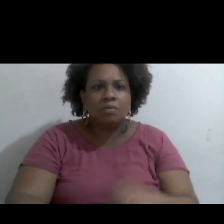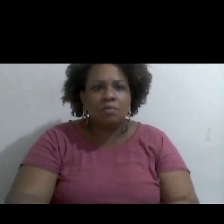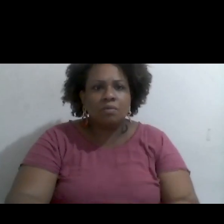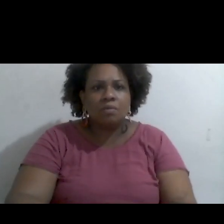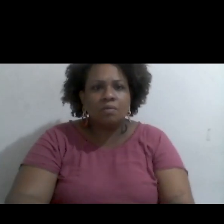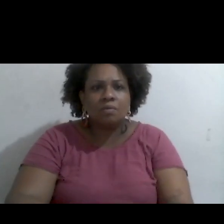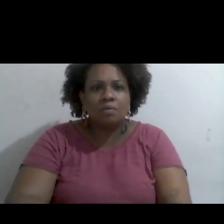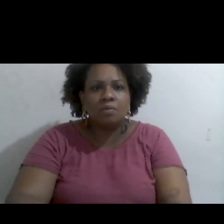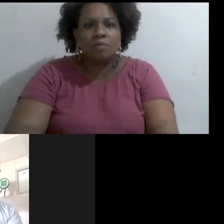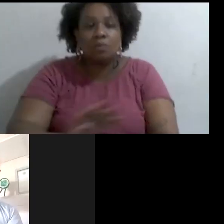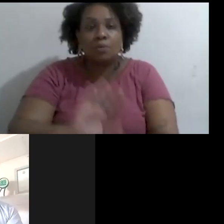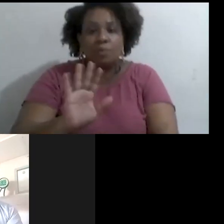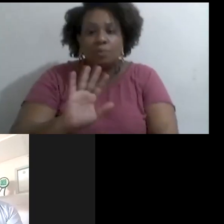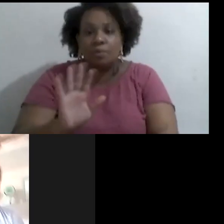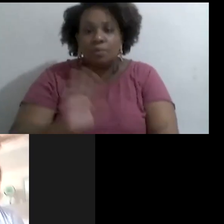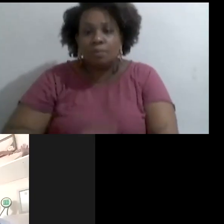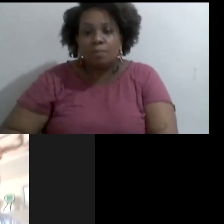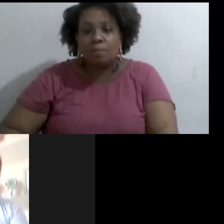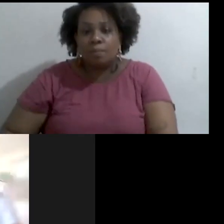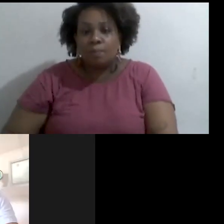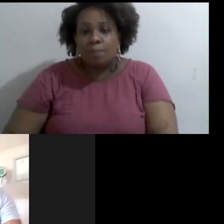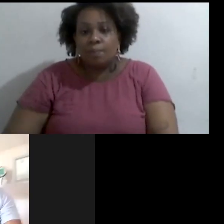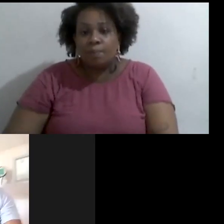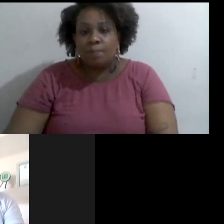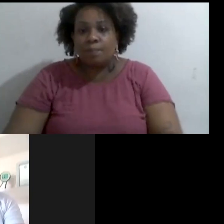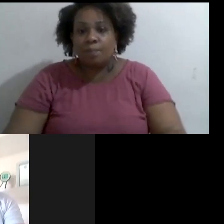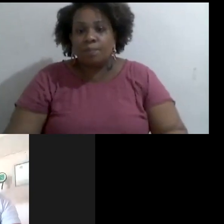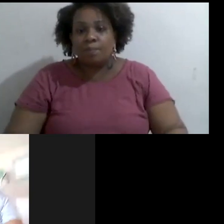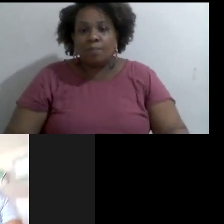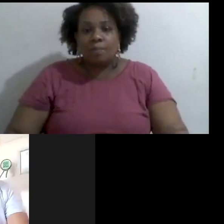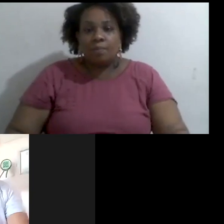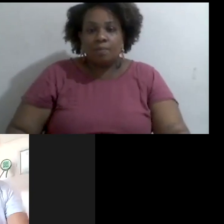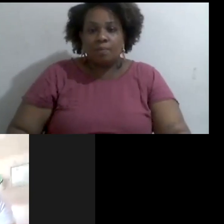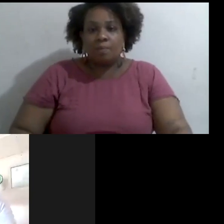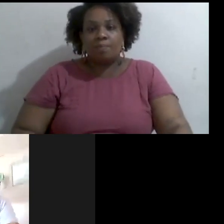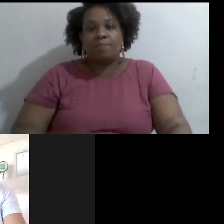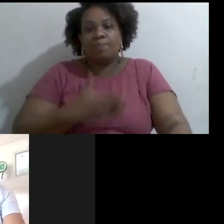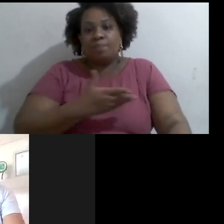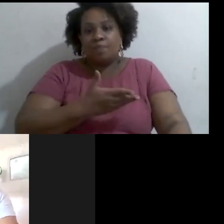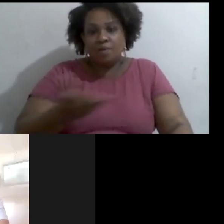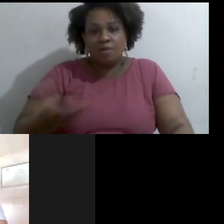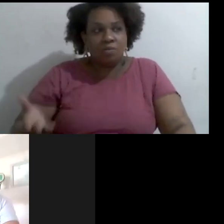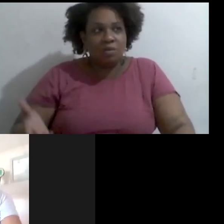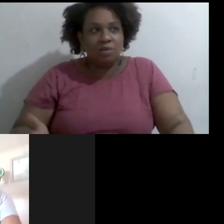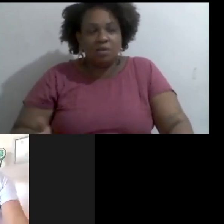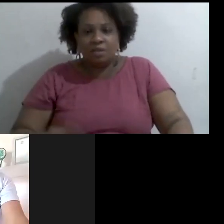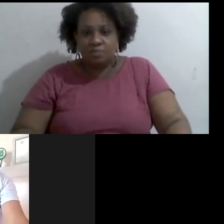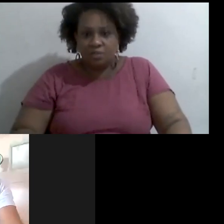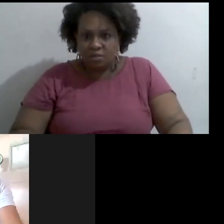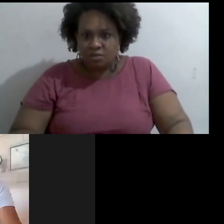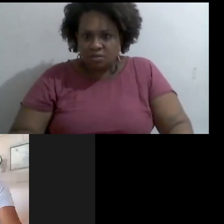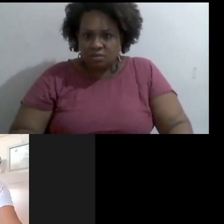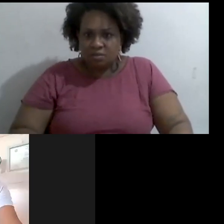Olá, ligue o microfone. Oi, boa tarde, tudo bem com vocês? Eu sou